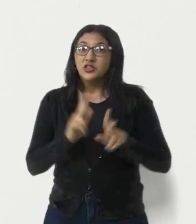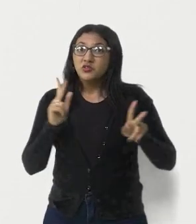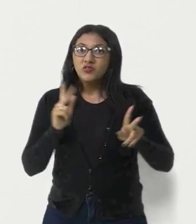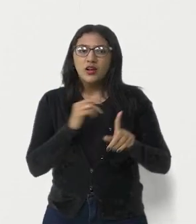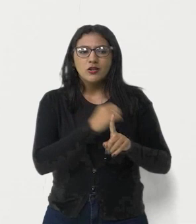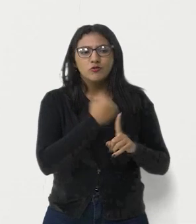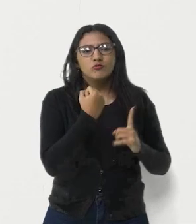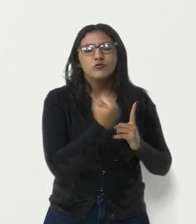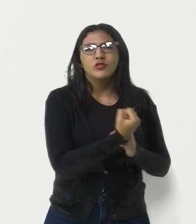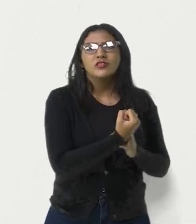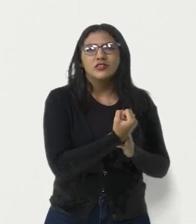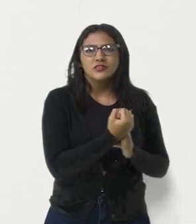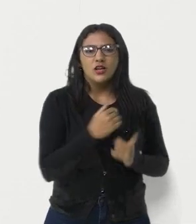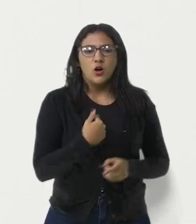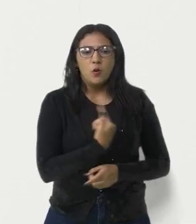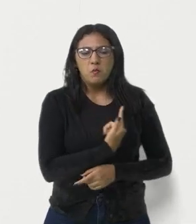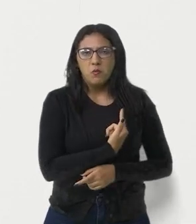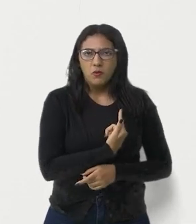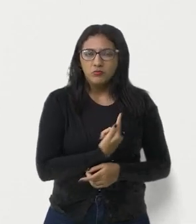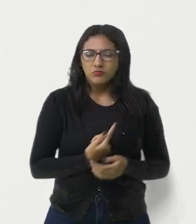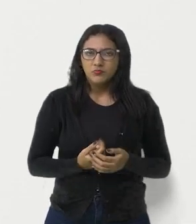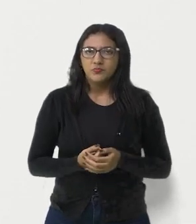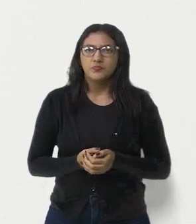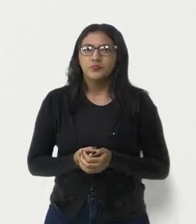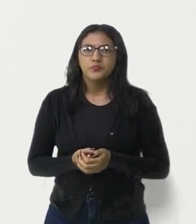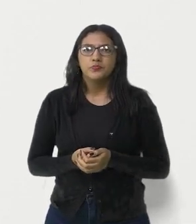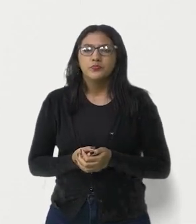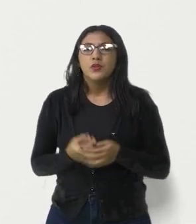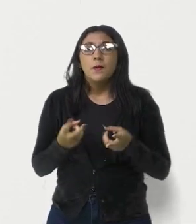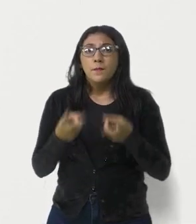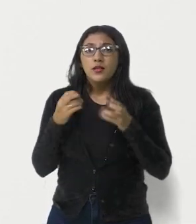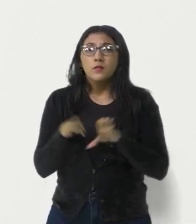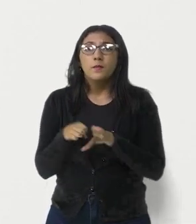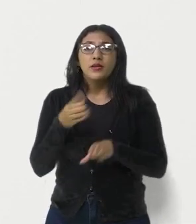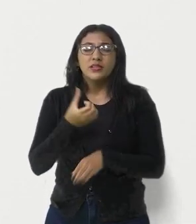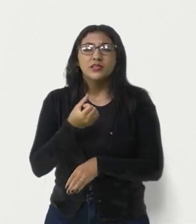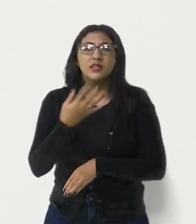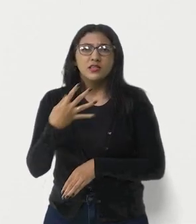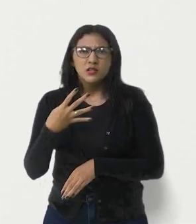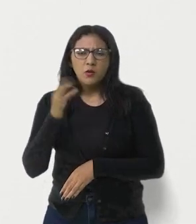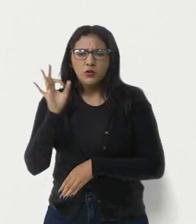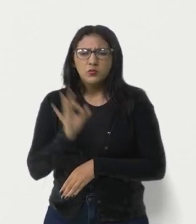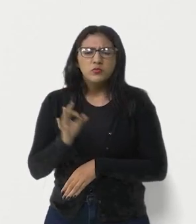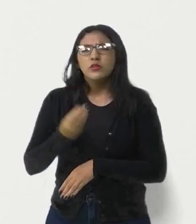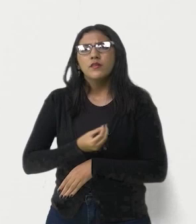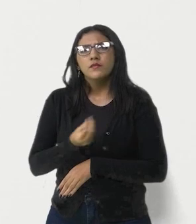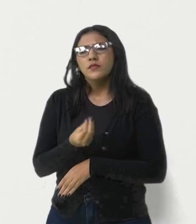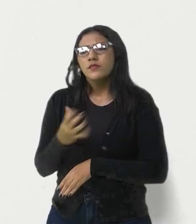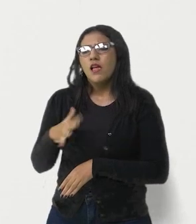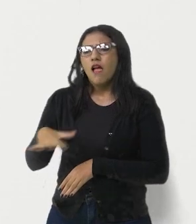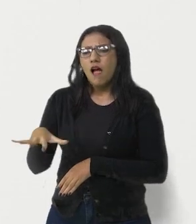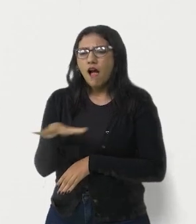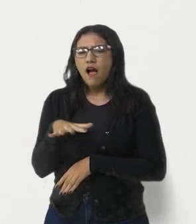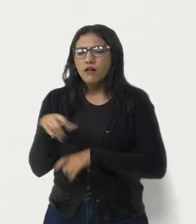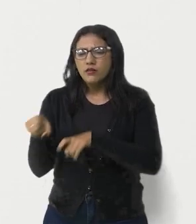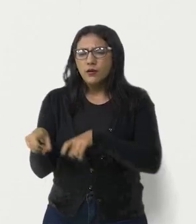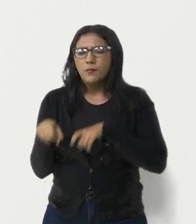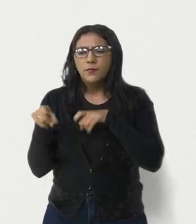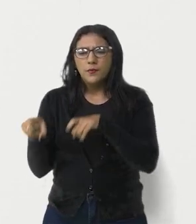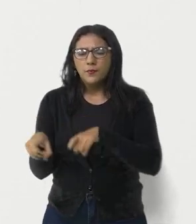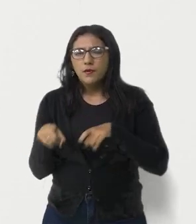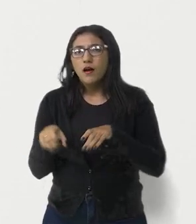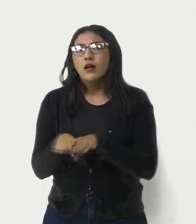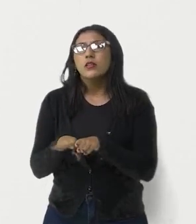não indígena. Deste contingente, cerca de 64% vivem no meio rural, sobretudo no interior